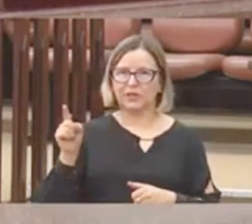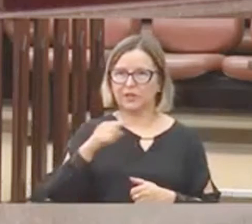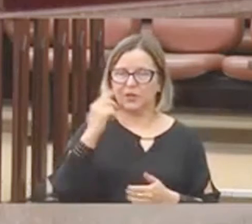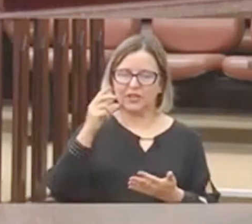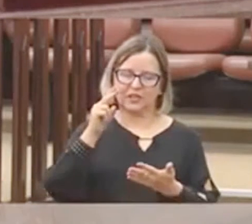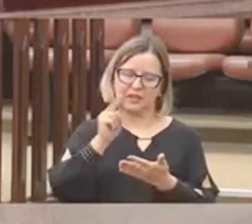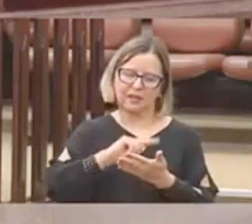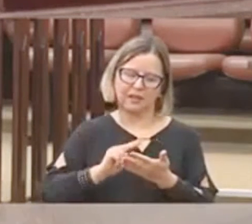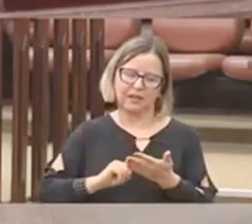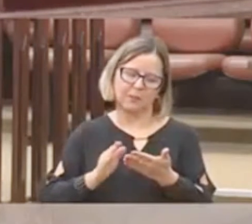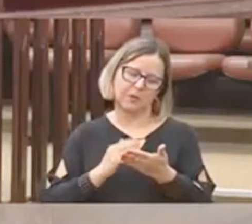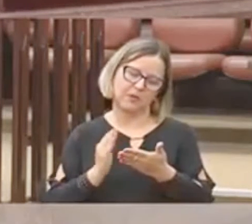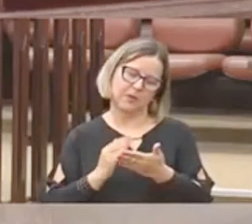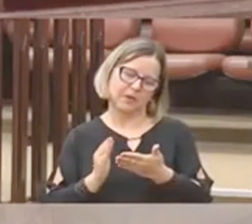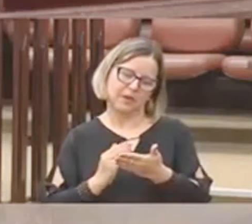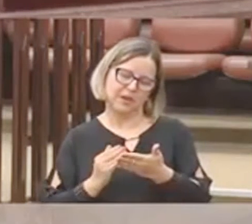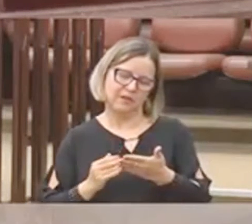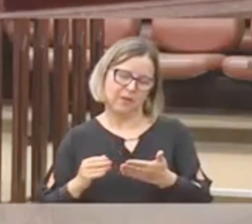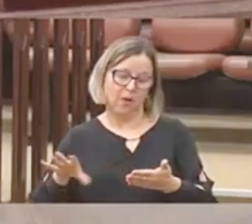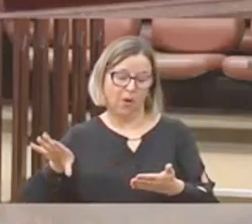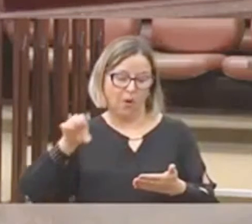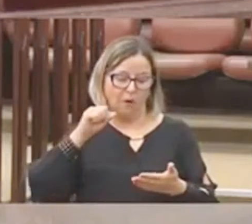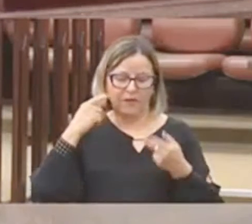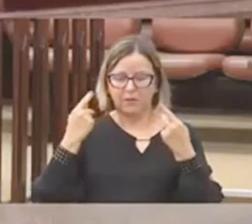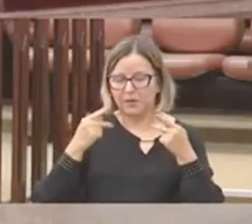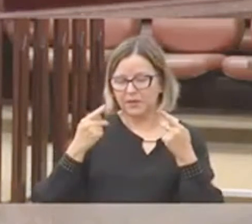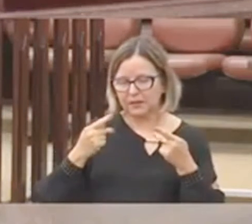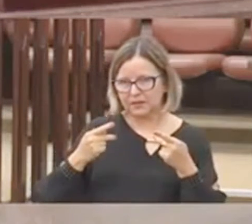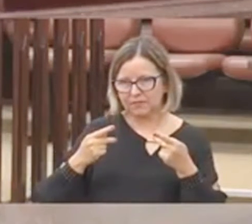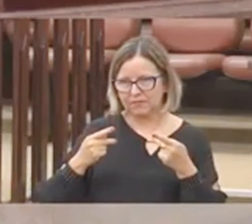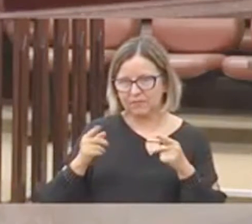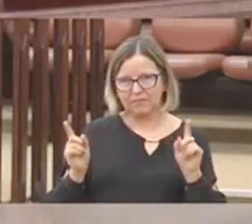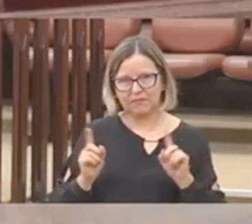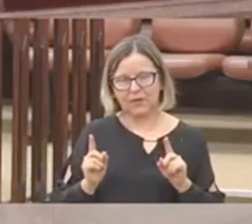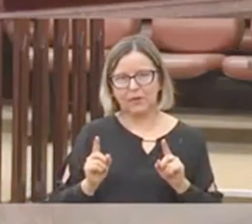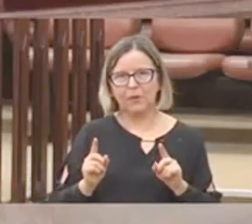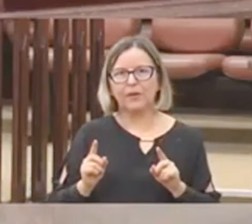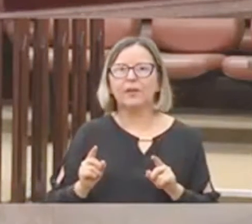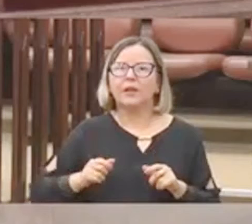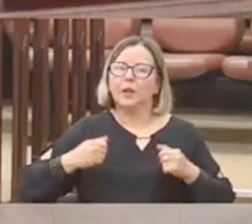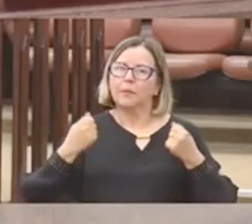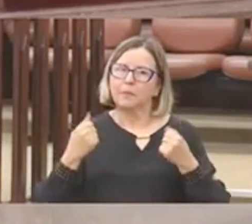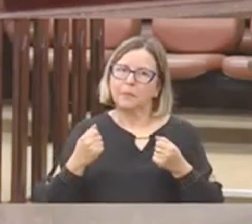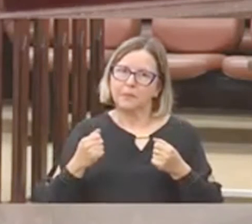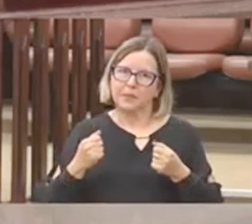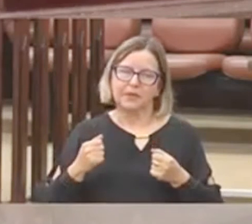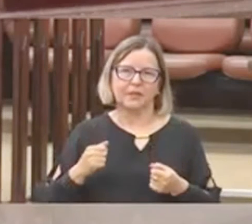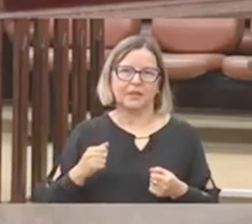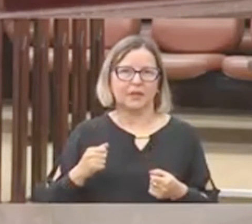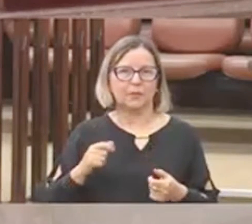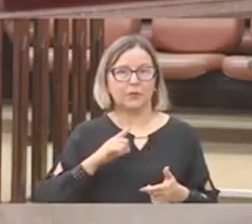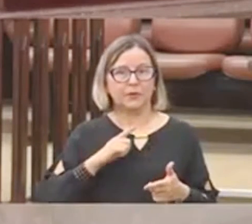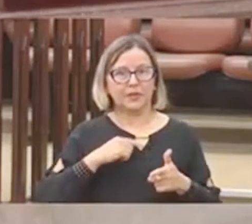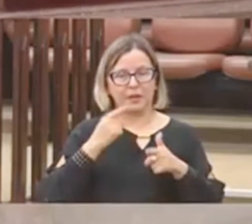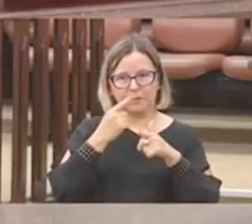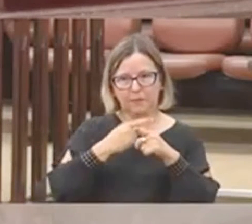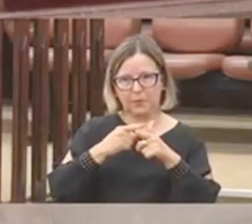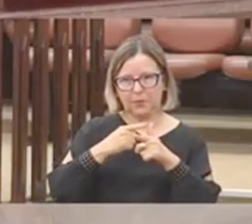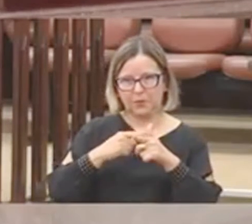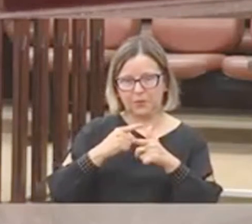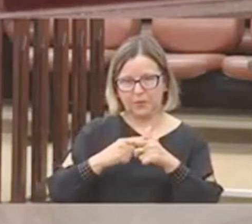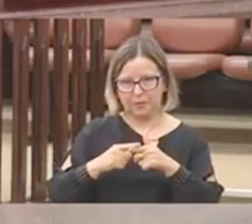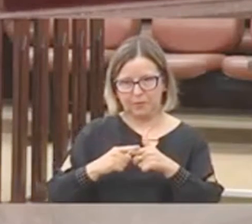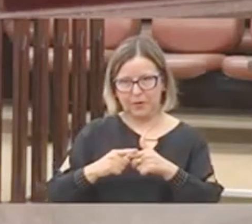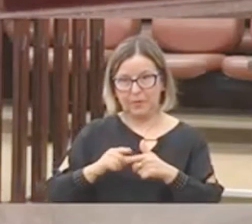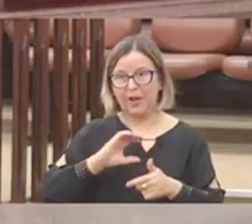oração. Devemos passar pelas dificuldades da vida, confiar em Deus e obedecê-lo.